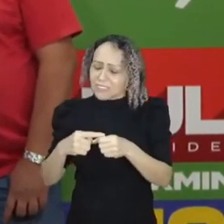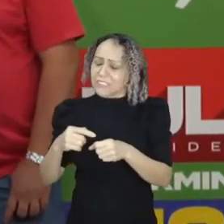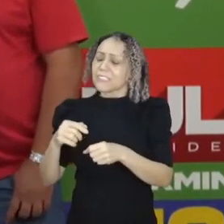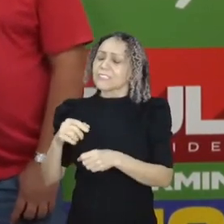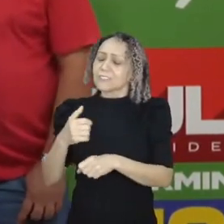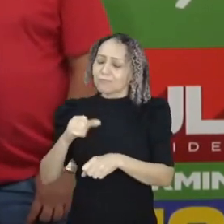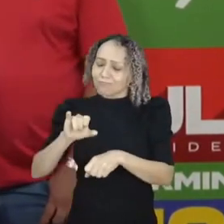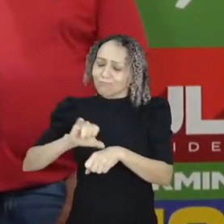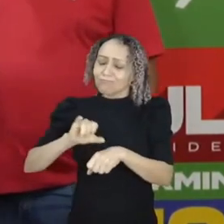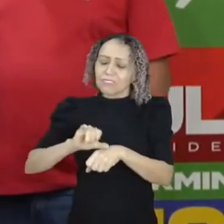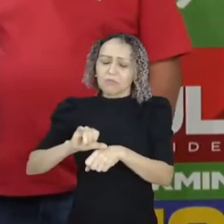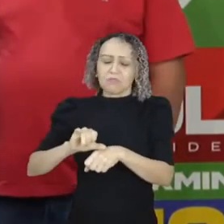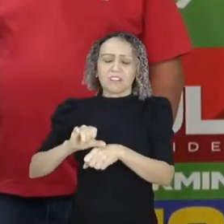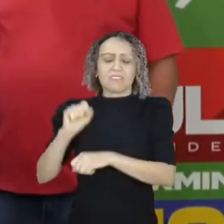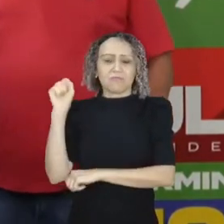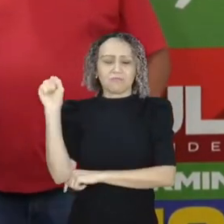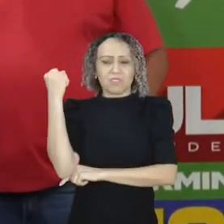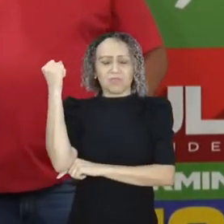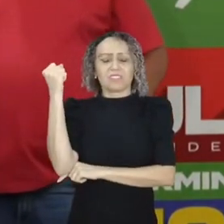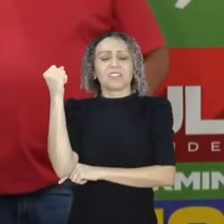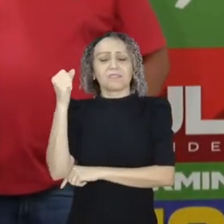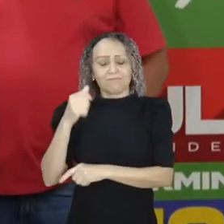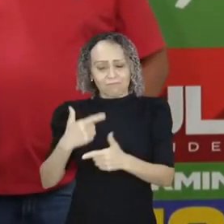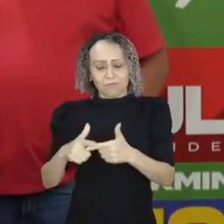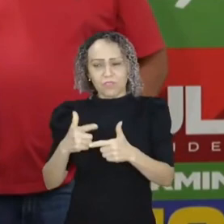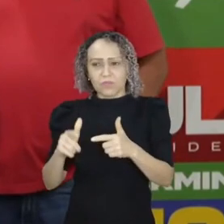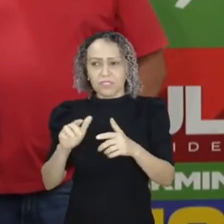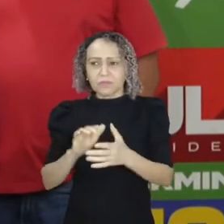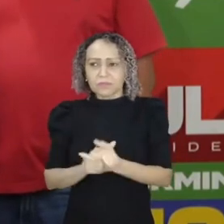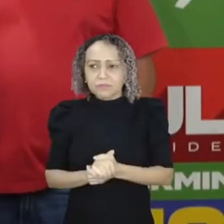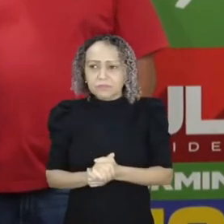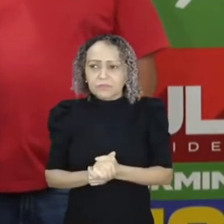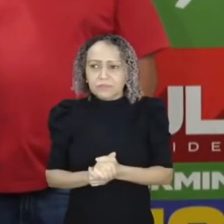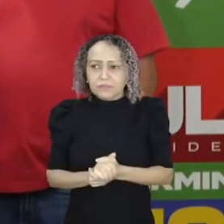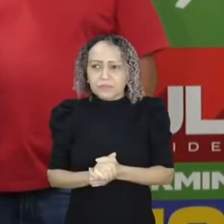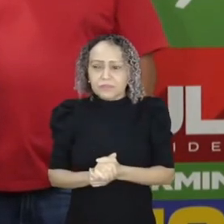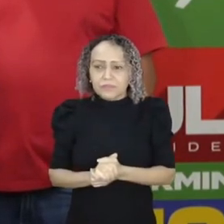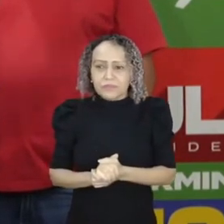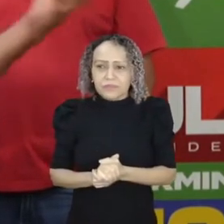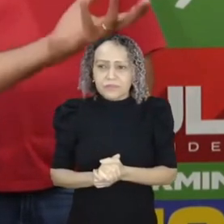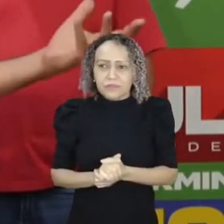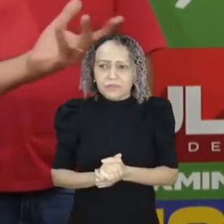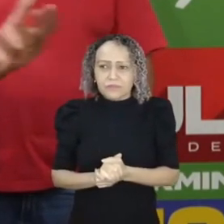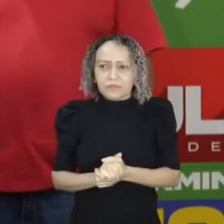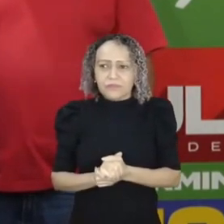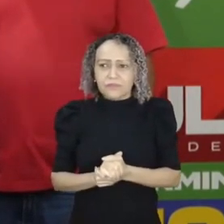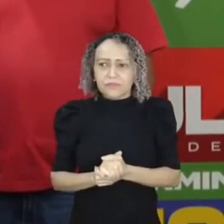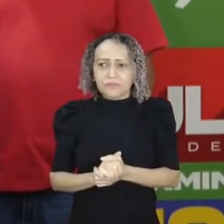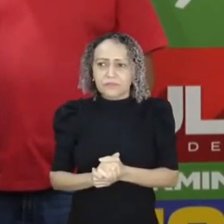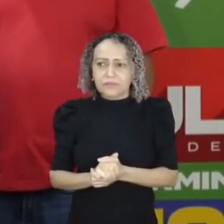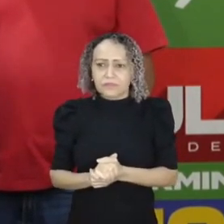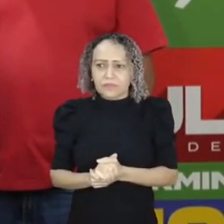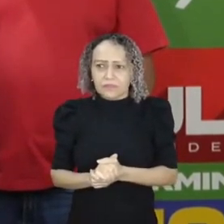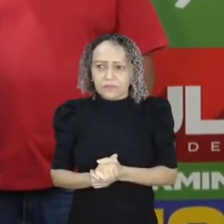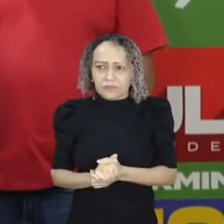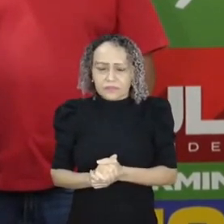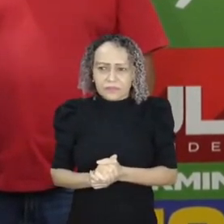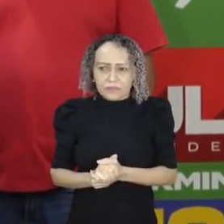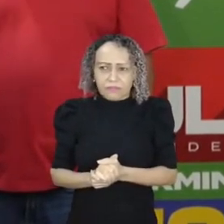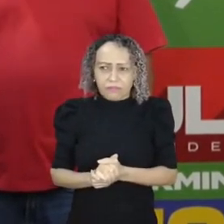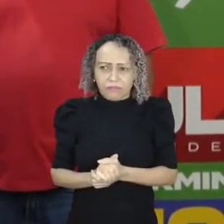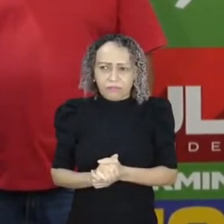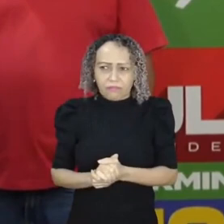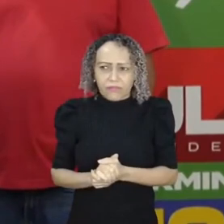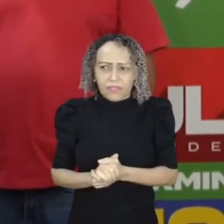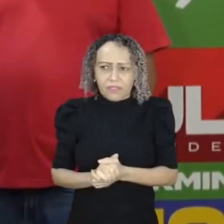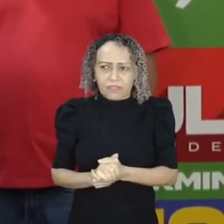Sim, falo disso. que foi anunciado. Mas o senhor vai tentar convencer